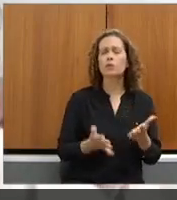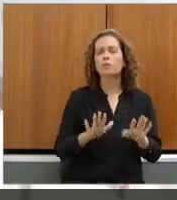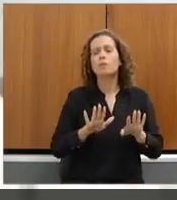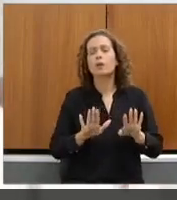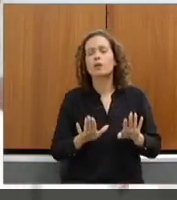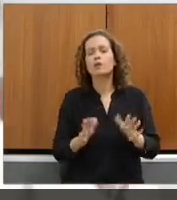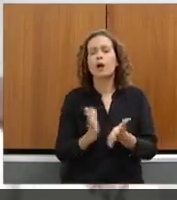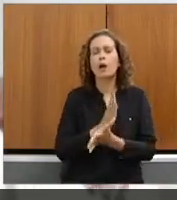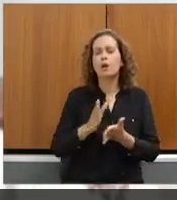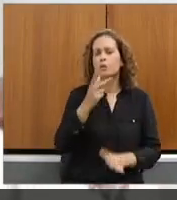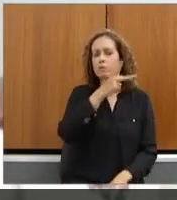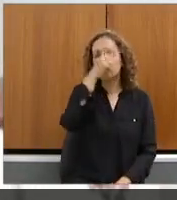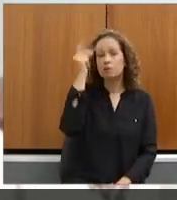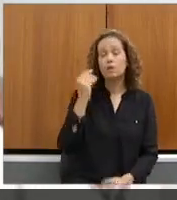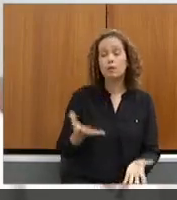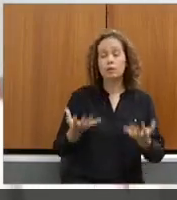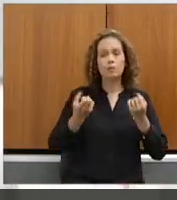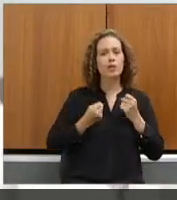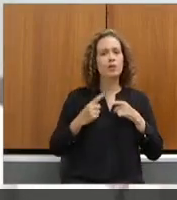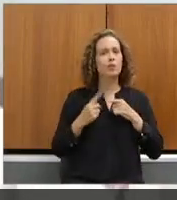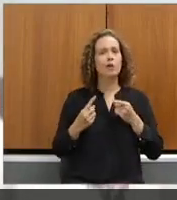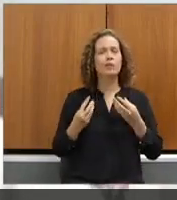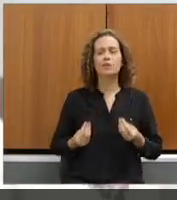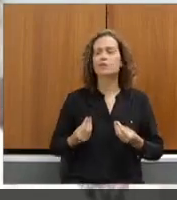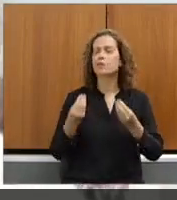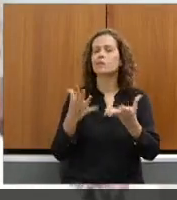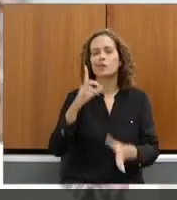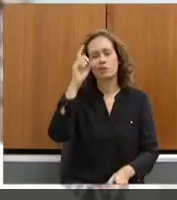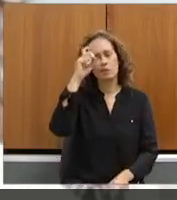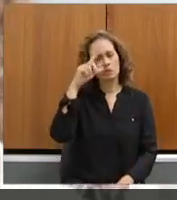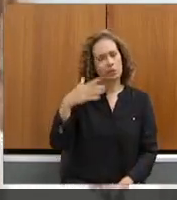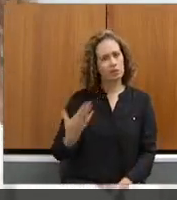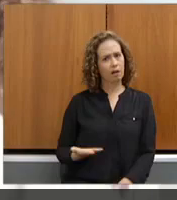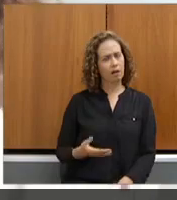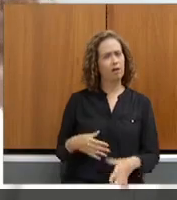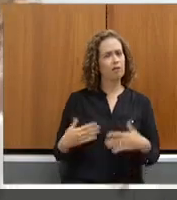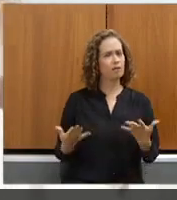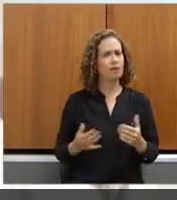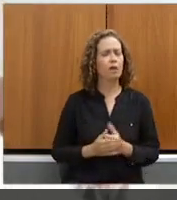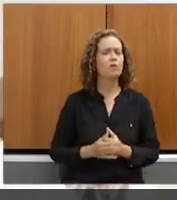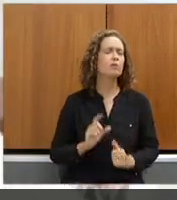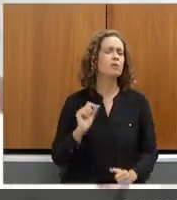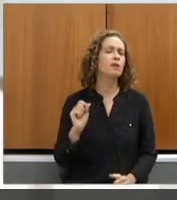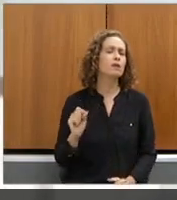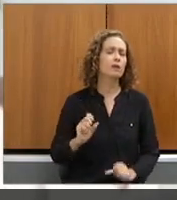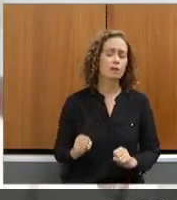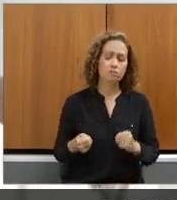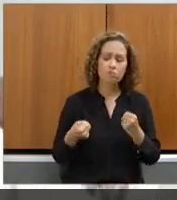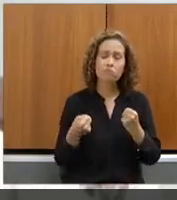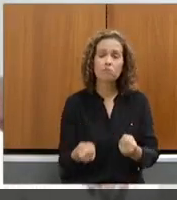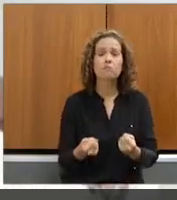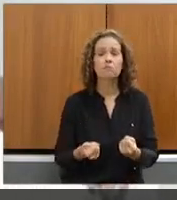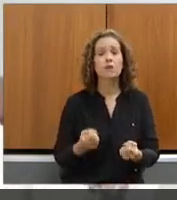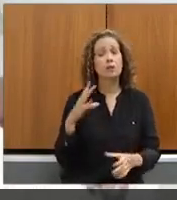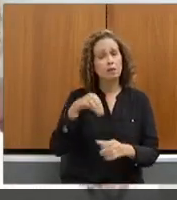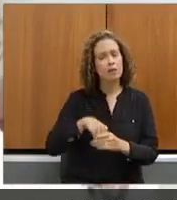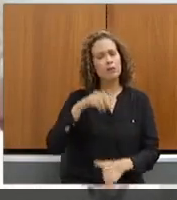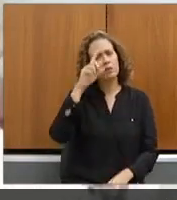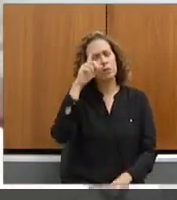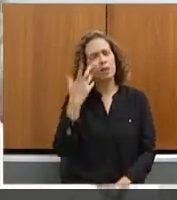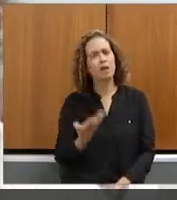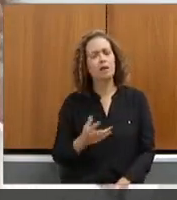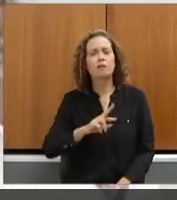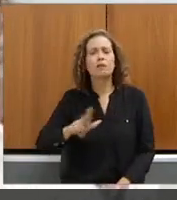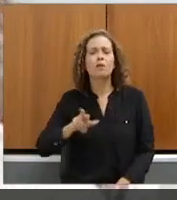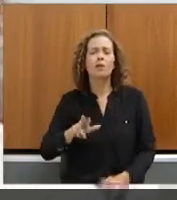recursos e não repassaram para os hospitais hora quem está fazendo enfrentamento de fato para salvar a vida são os e não